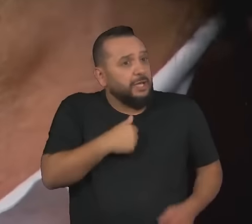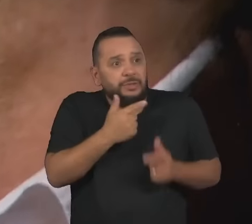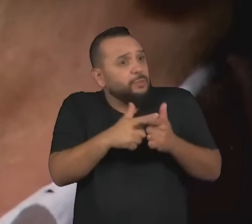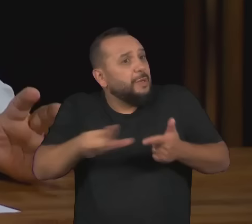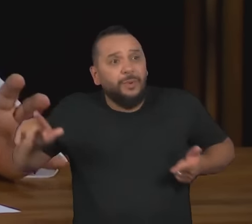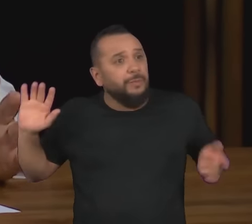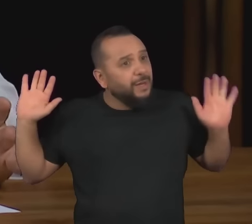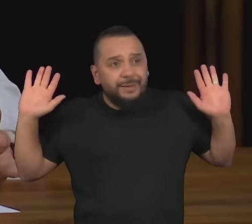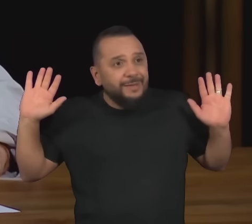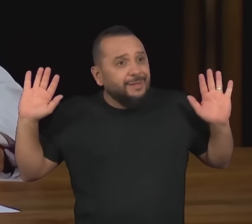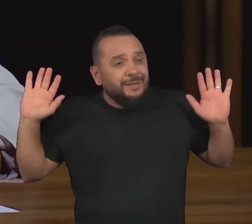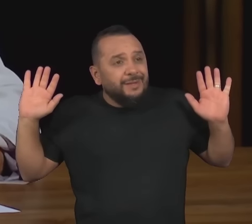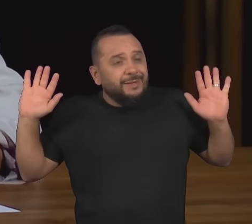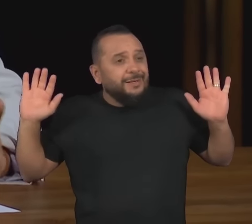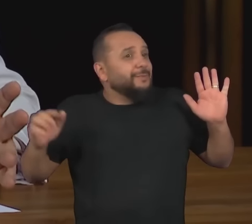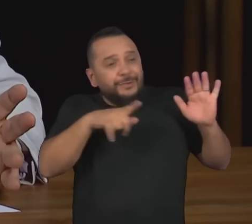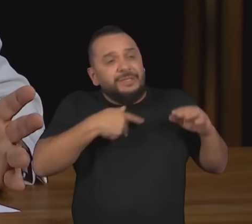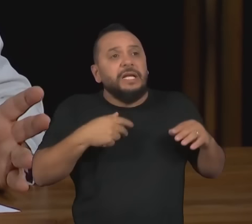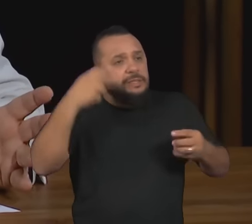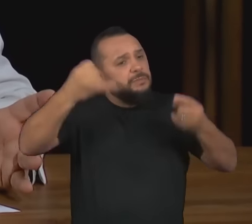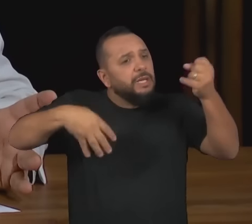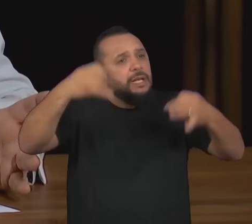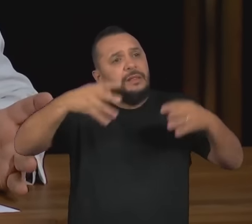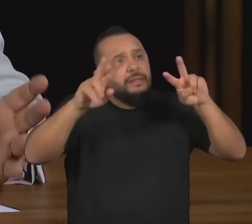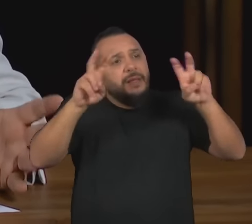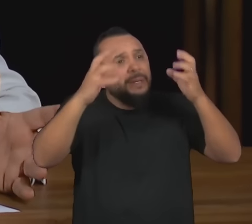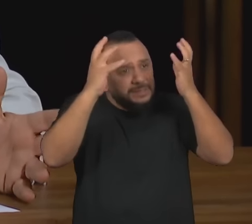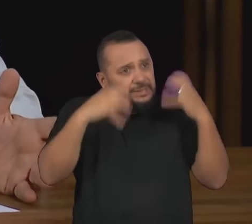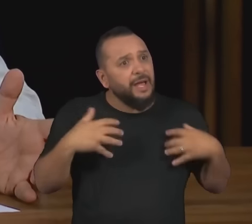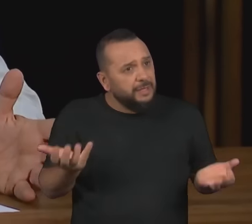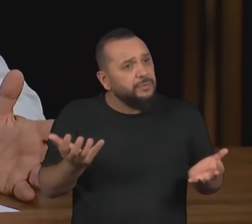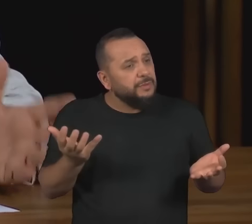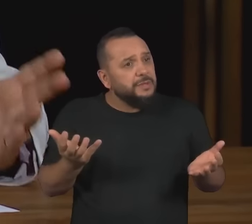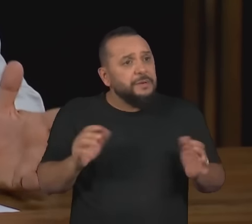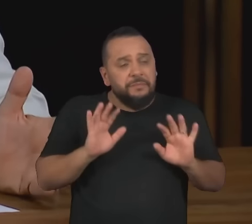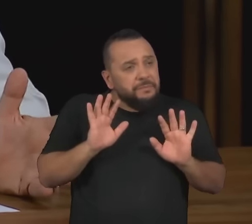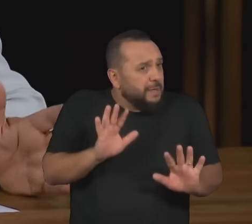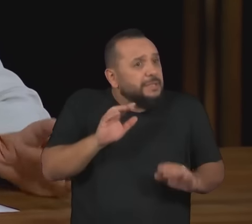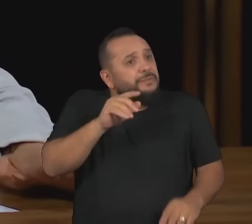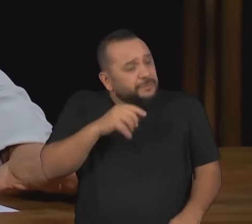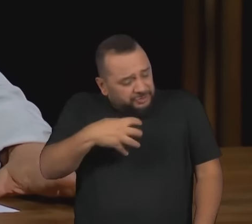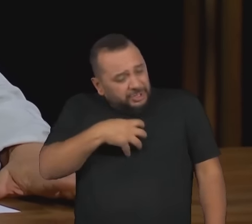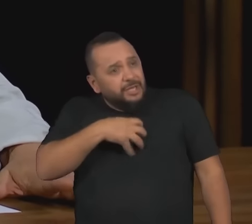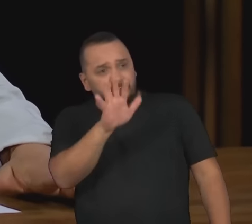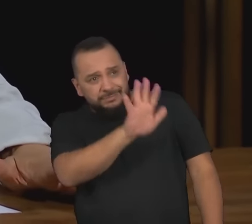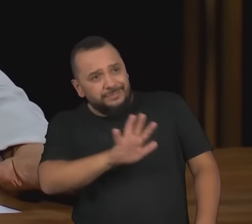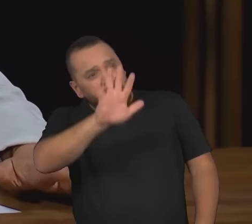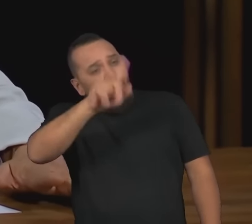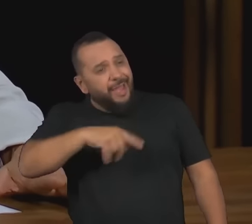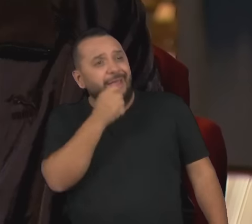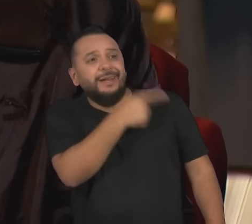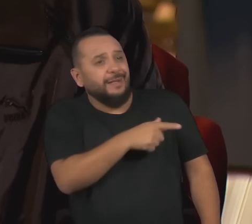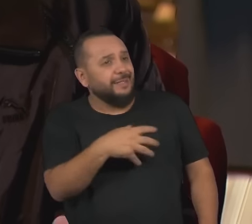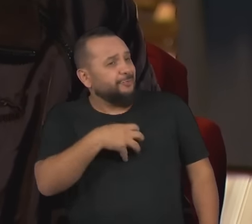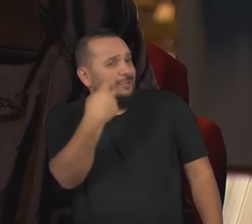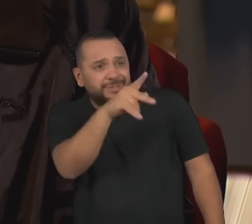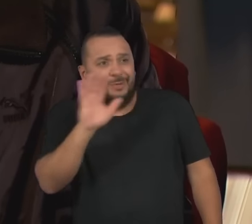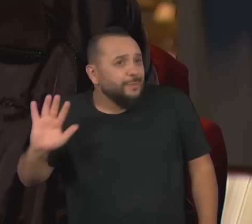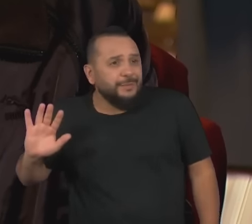problema. E você fala coisas seríssimas dessa forma, dessa sua forma. É isso. Não é? A